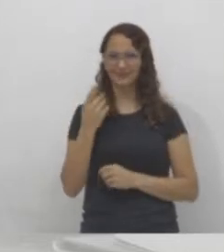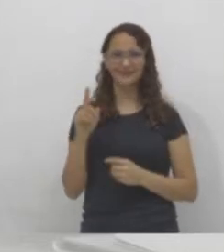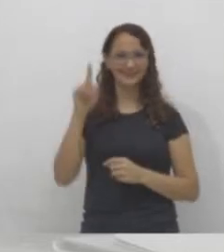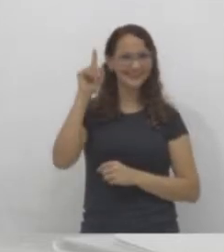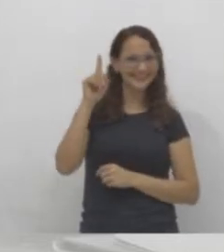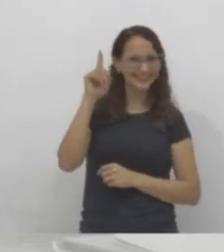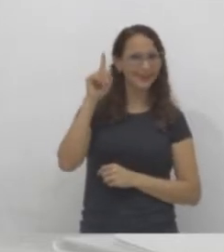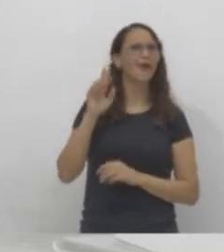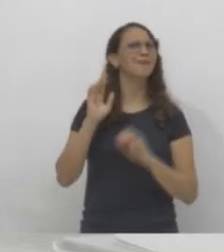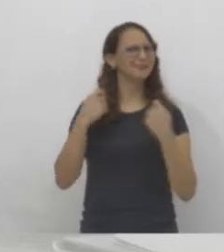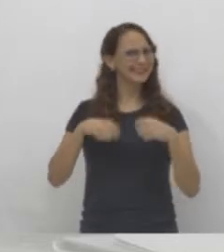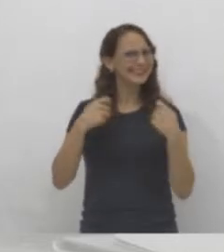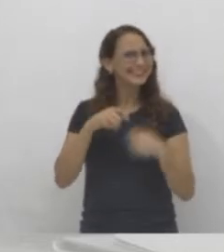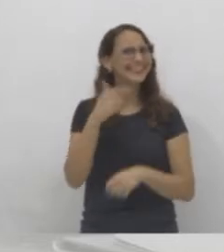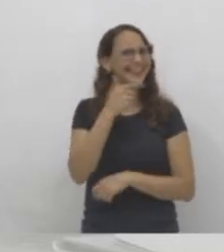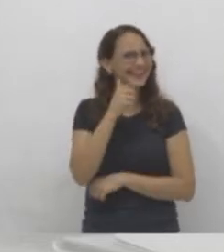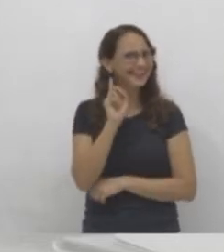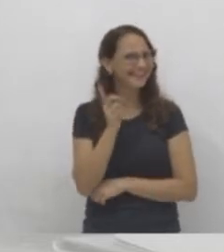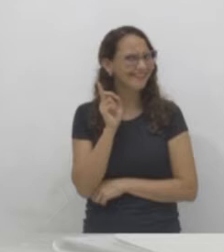mundo rindo aí em casa. Vamos lá.